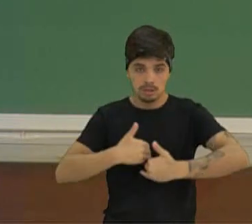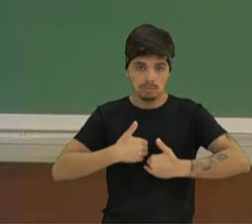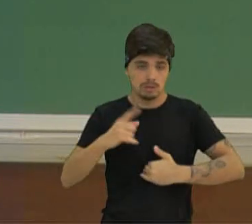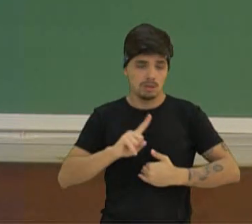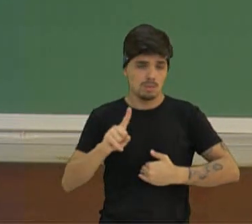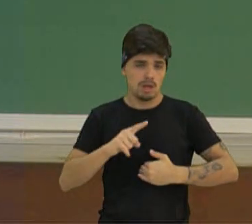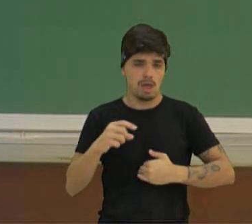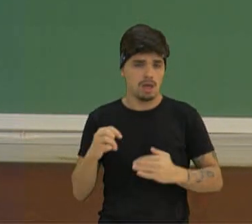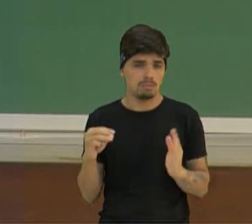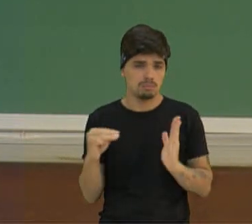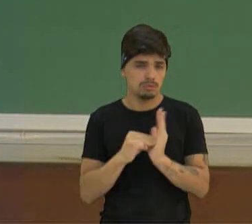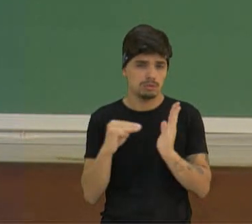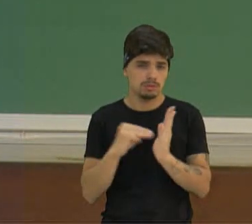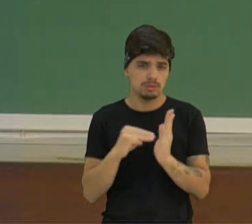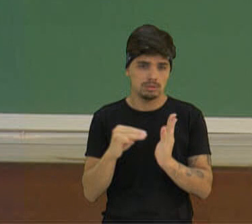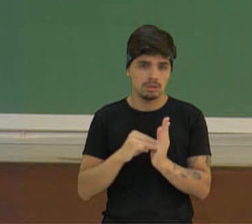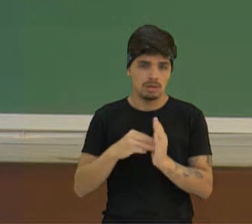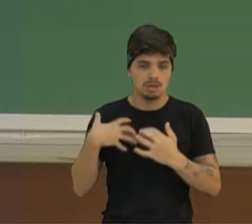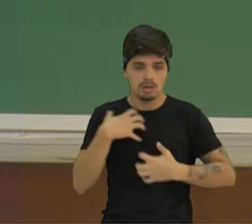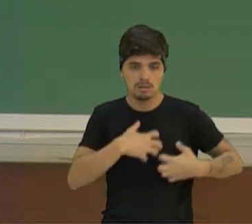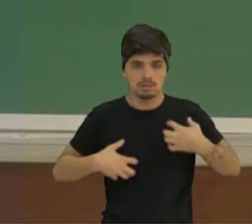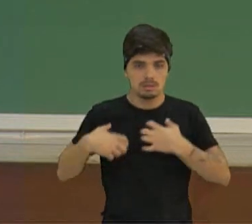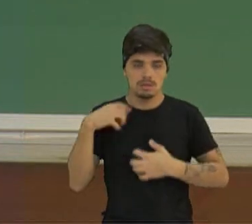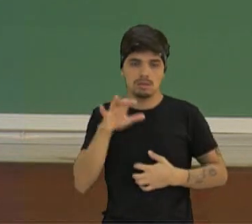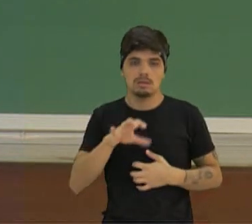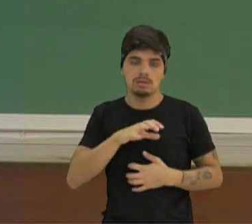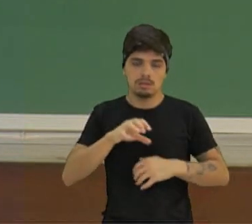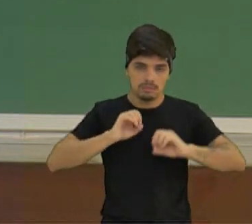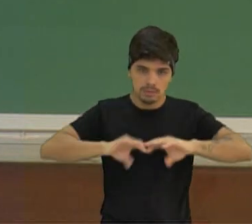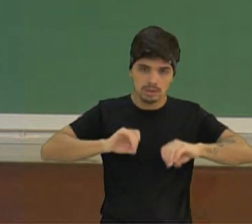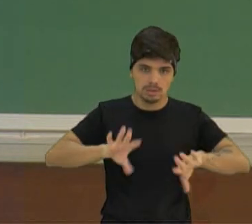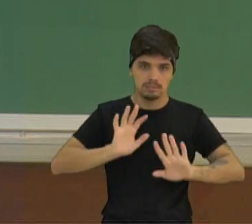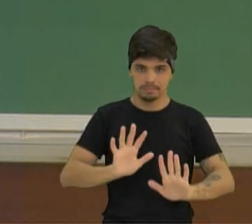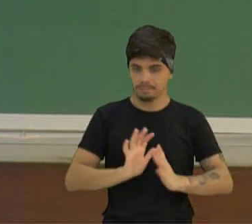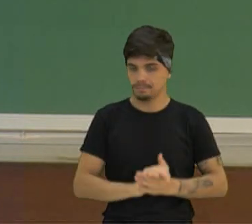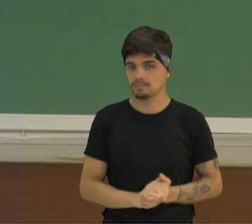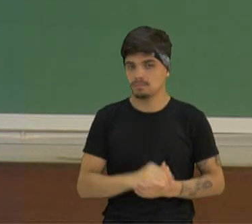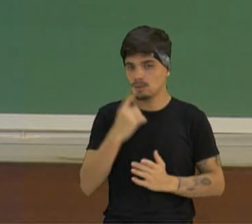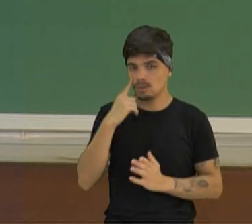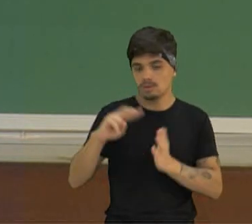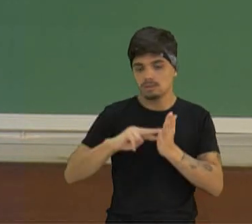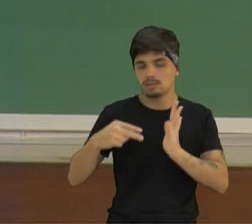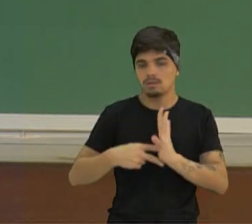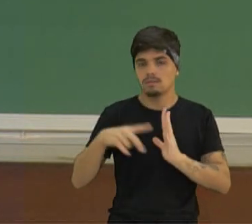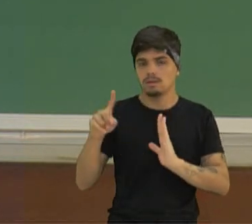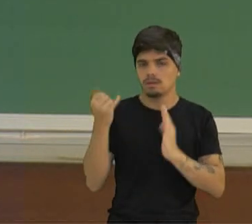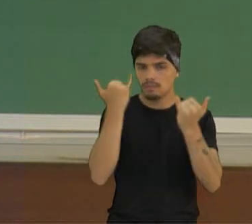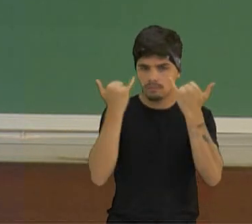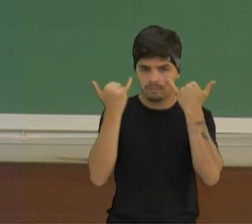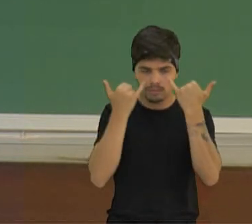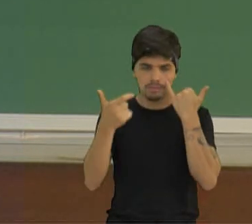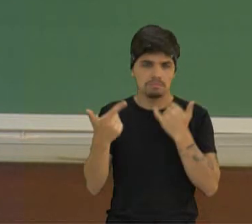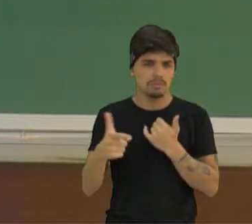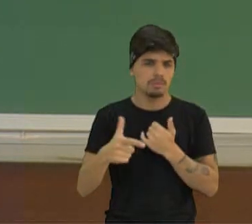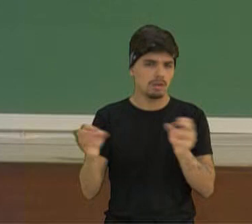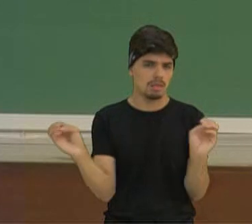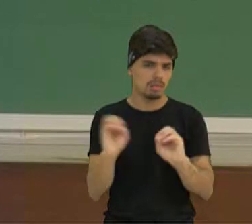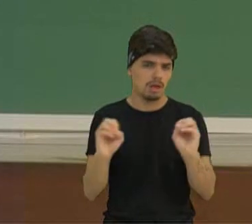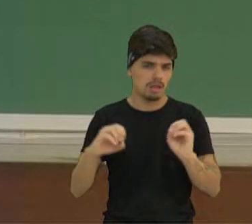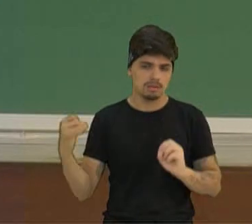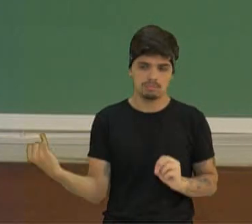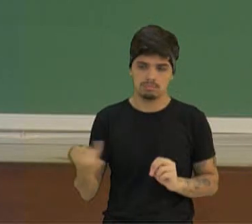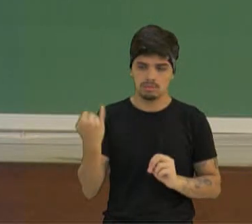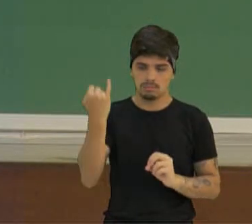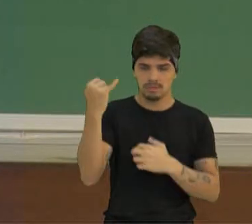precisa ser motivo para desespero é isso que ele estava ensinando ali pessoal então o que que significa que essa informação não tem grande